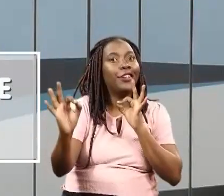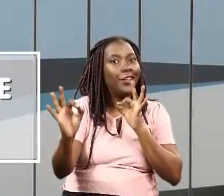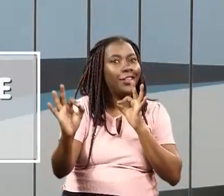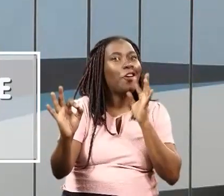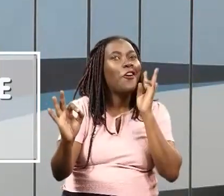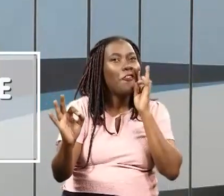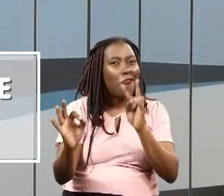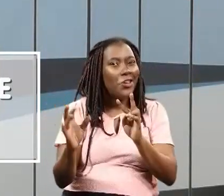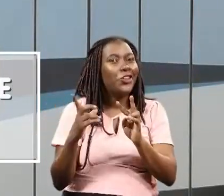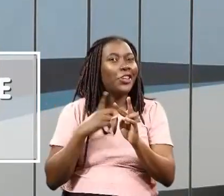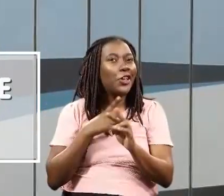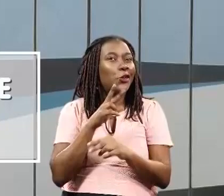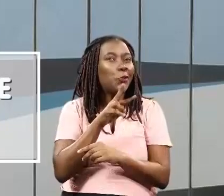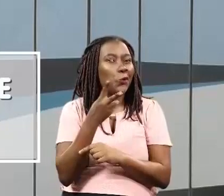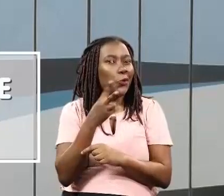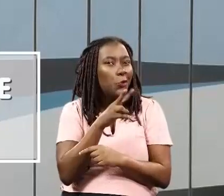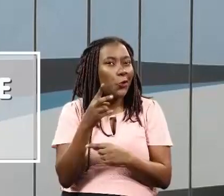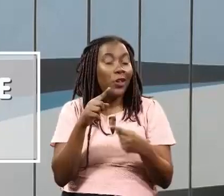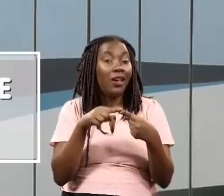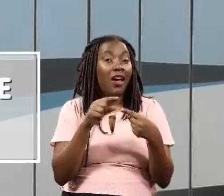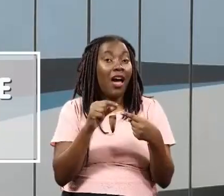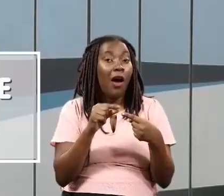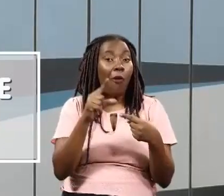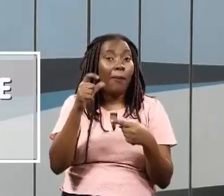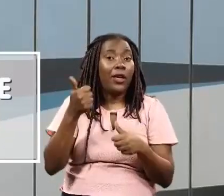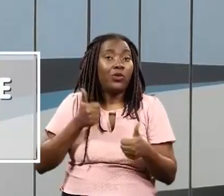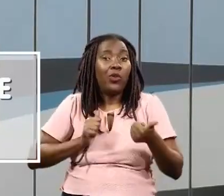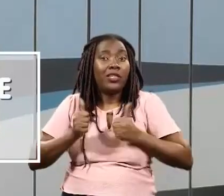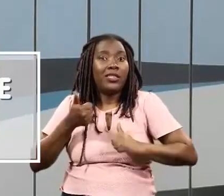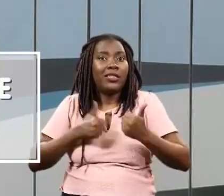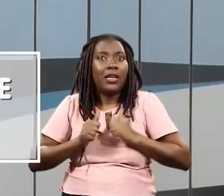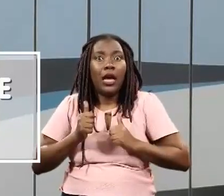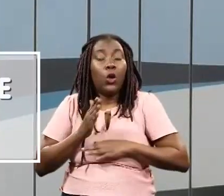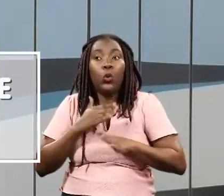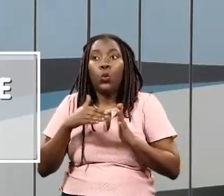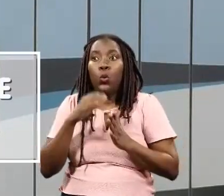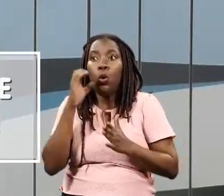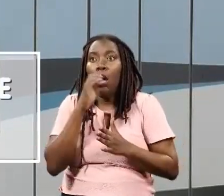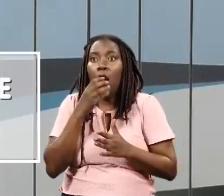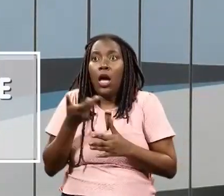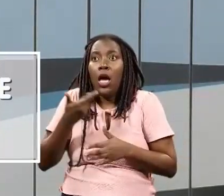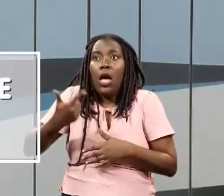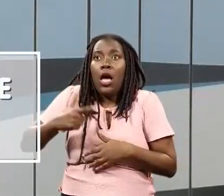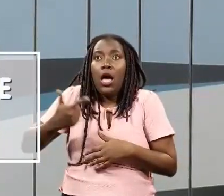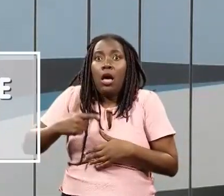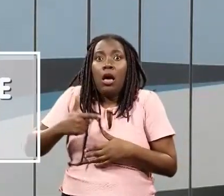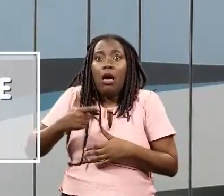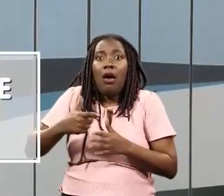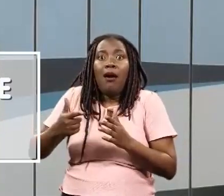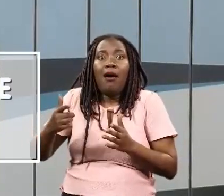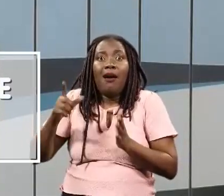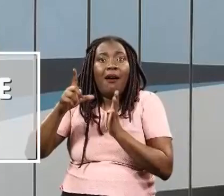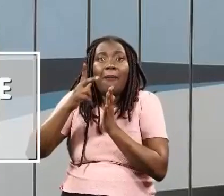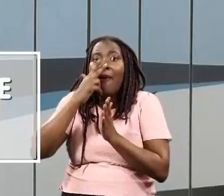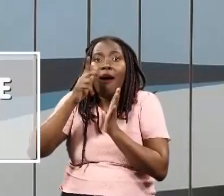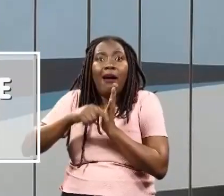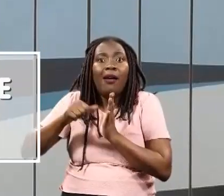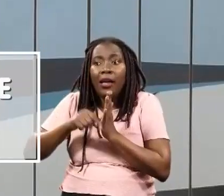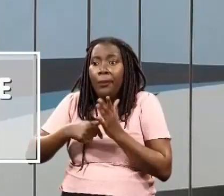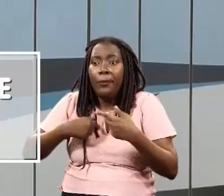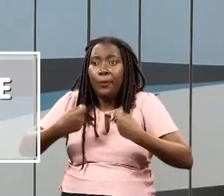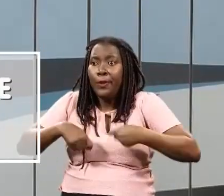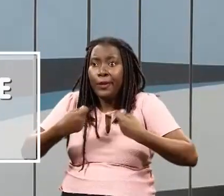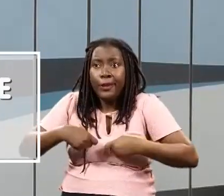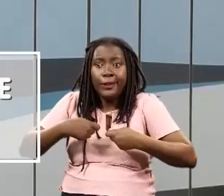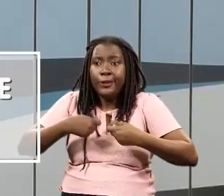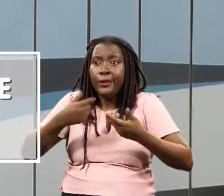dois aspectos. Um aumento da ansiedade, tudo para ontem, tudo tem que ser muito rápido, porque senão eu preciso dar conta. E